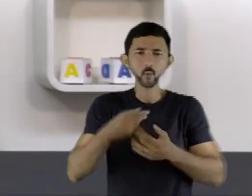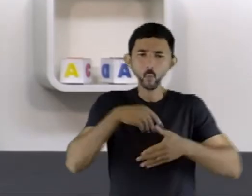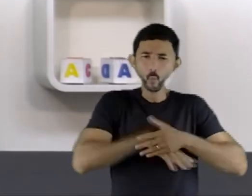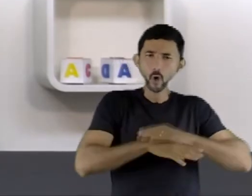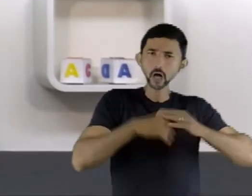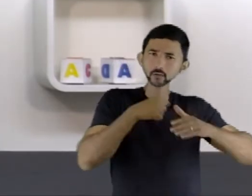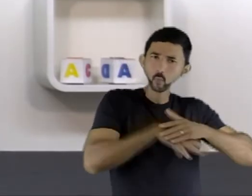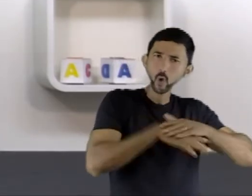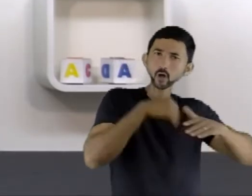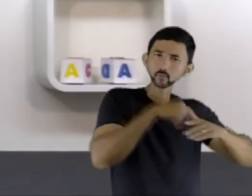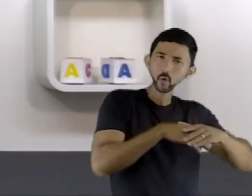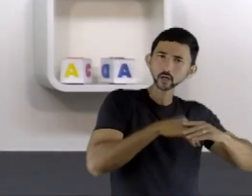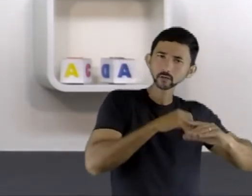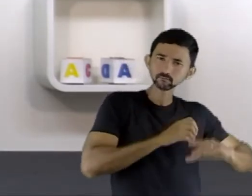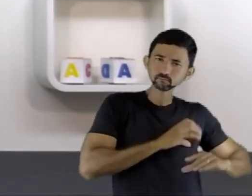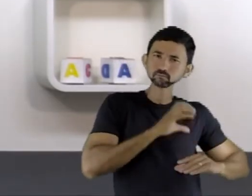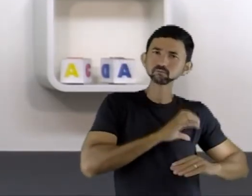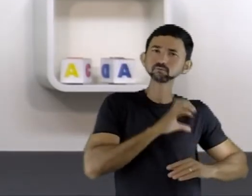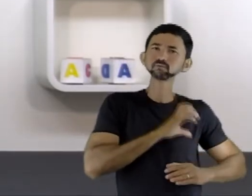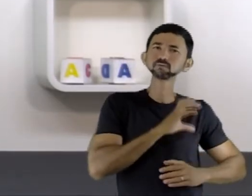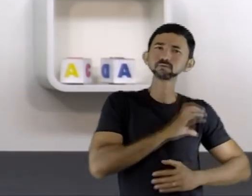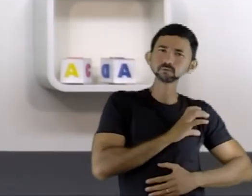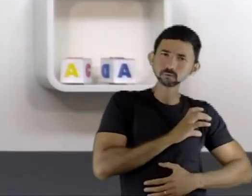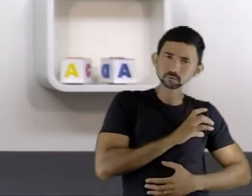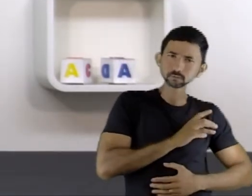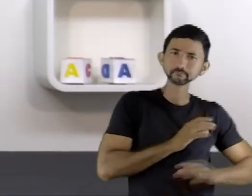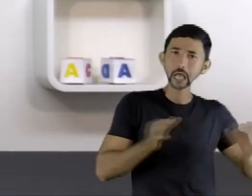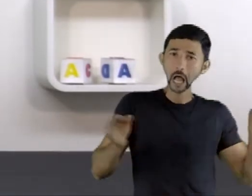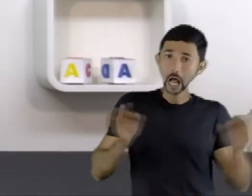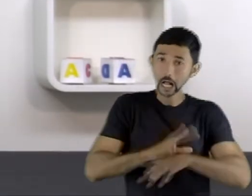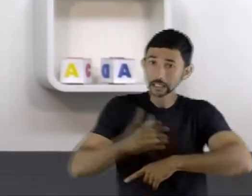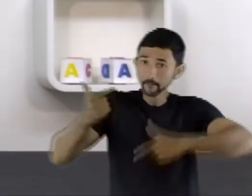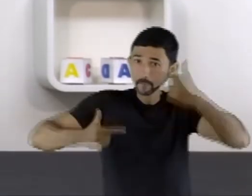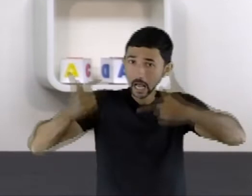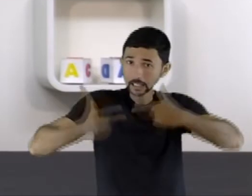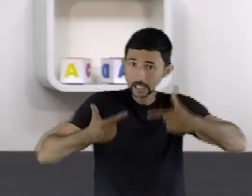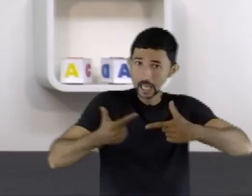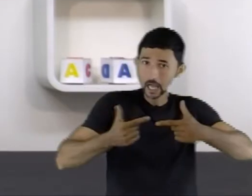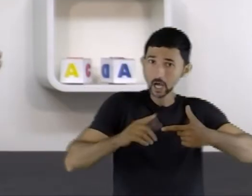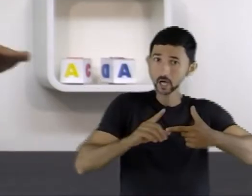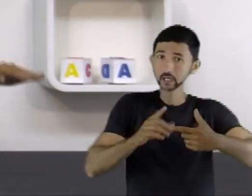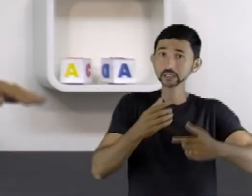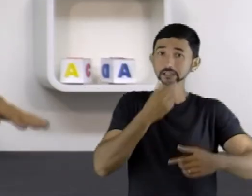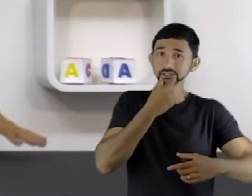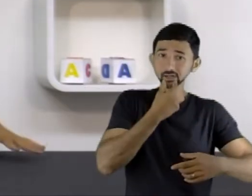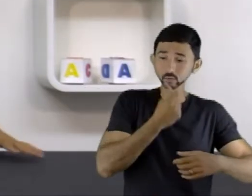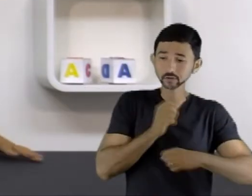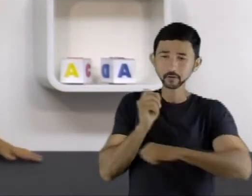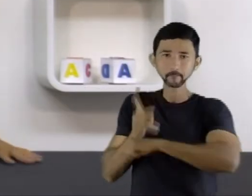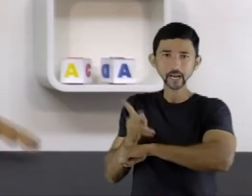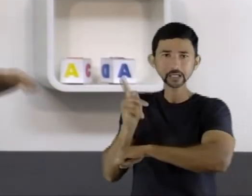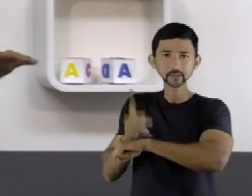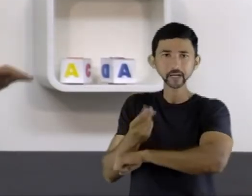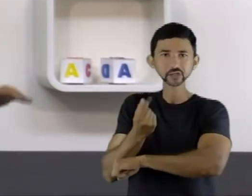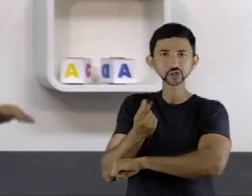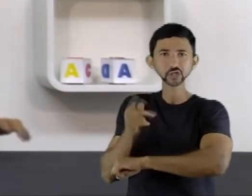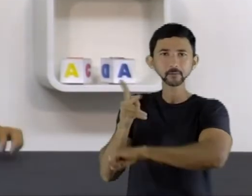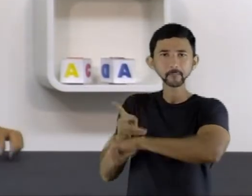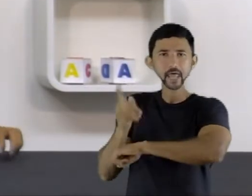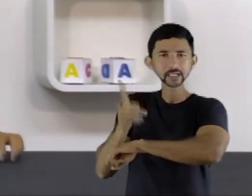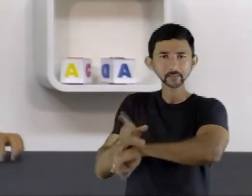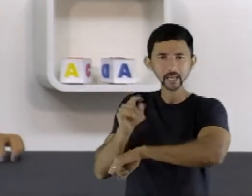estava envolvido na guerra, depois que acabou a guerra, emprestou para esses países, tá? E investiu na ciência